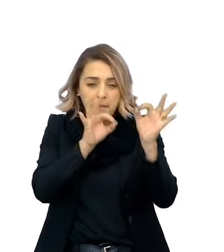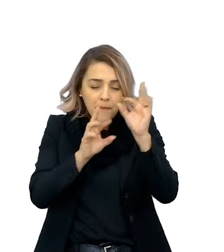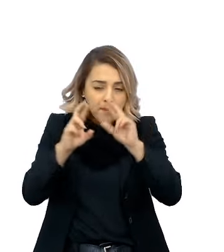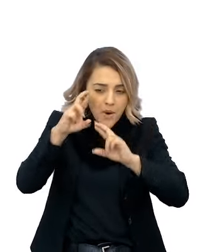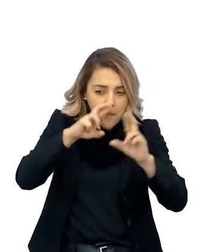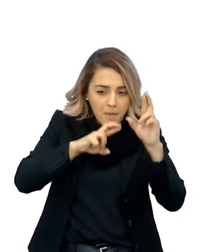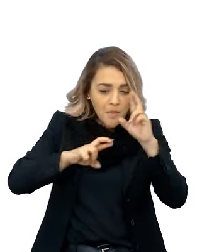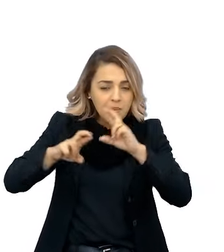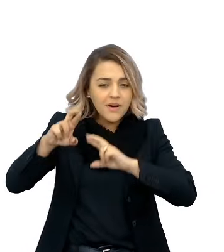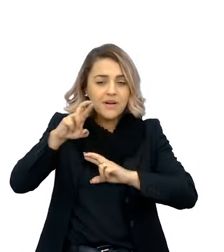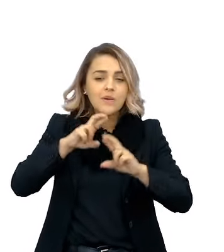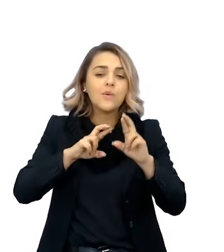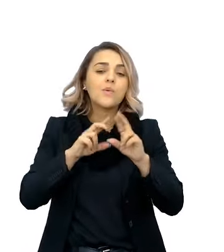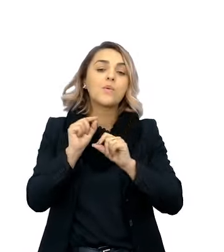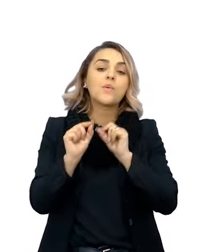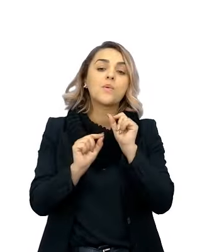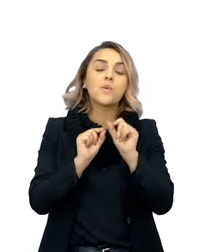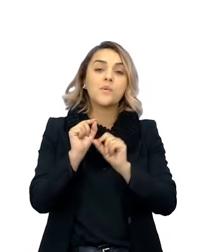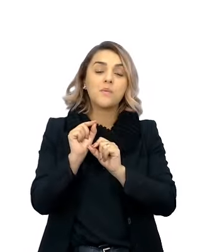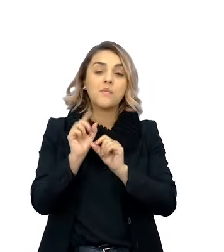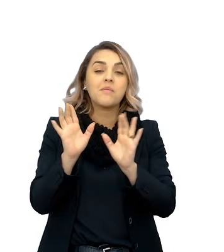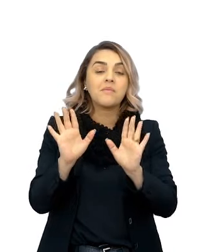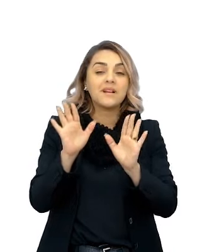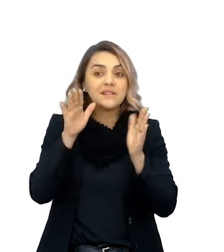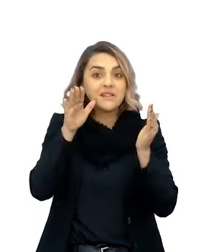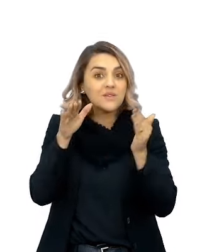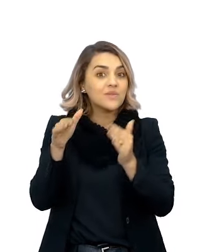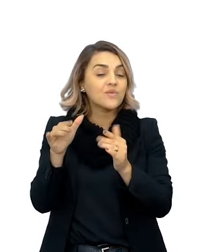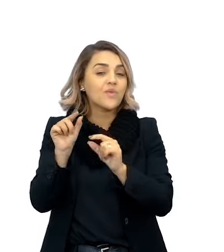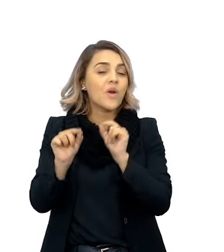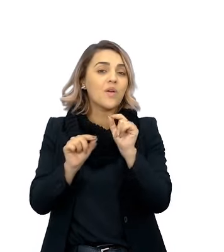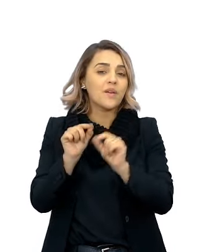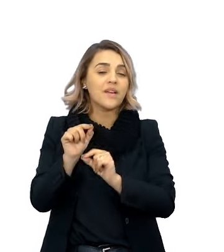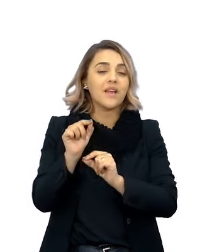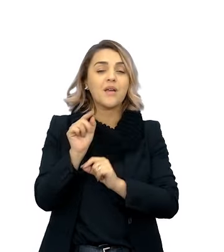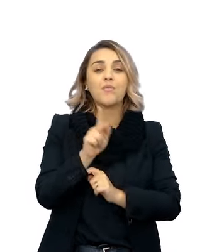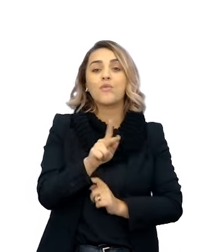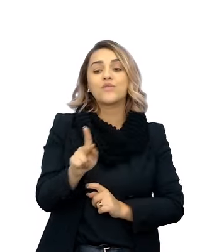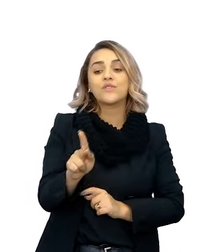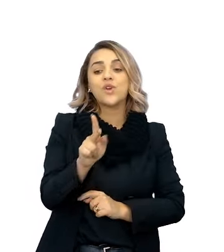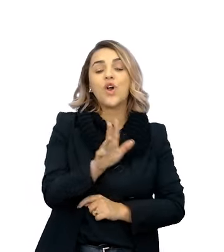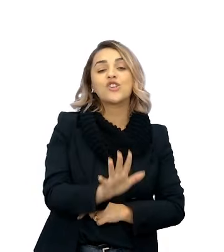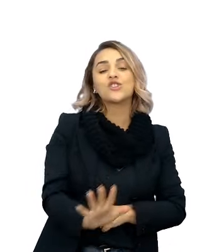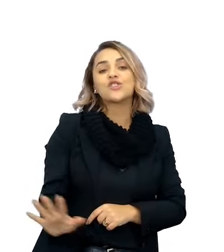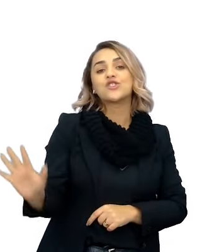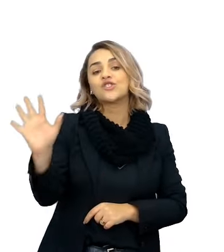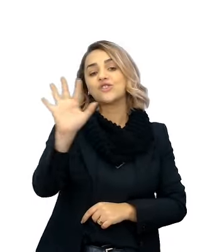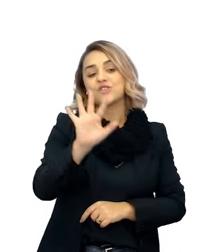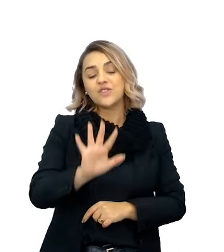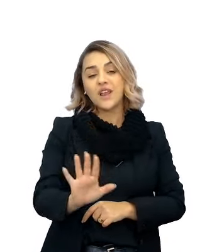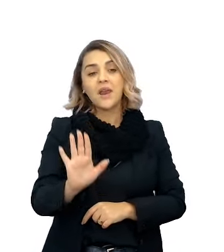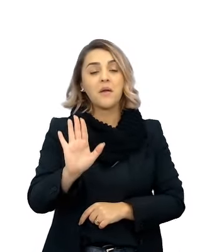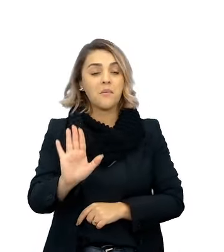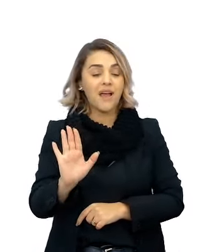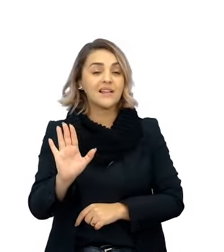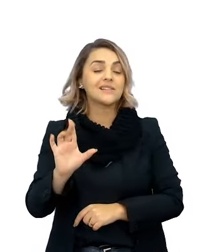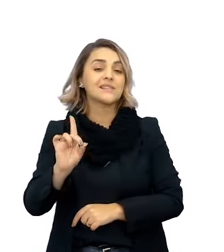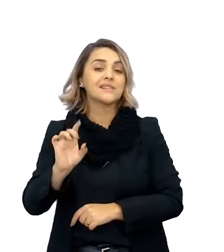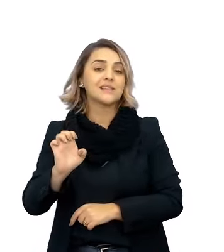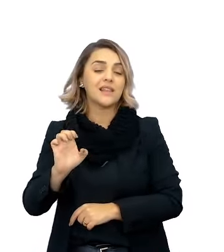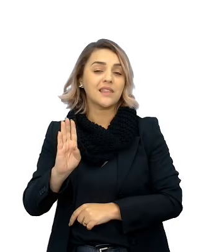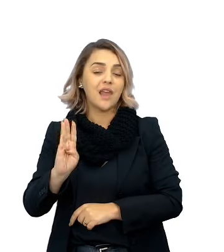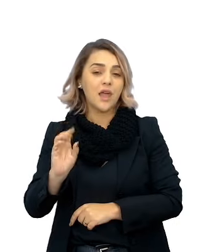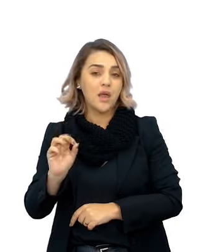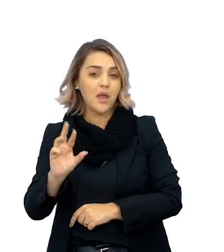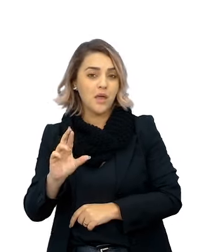conhecimentos. Só que ele olhou só para professores no geral. E a Débora Ball e os seus